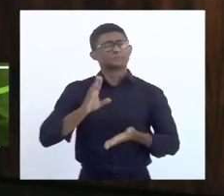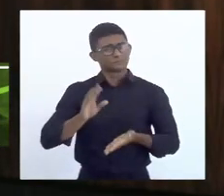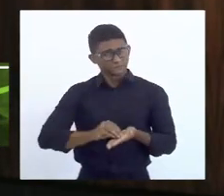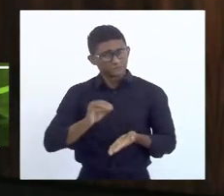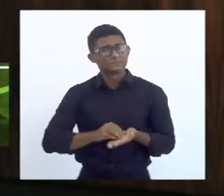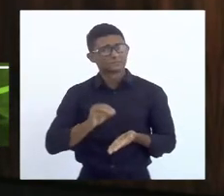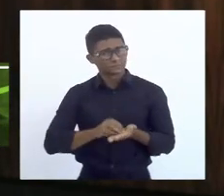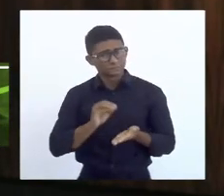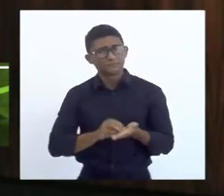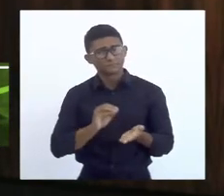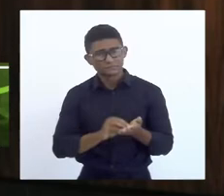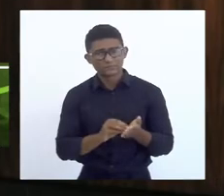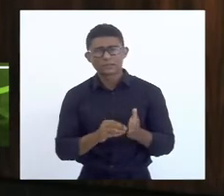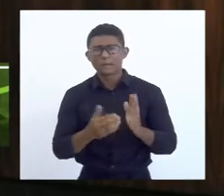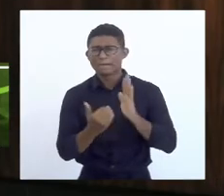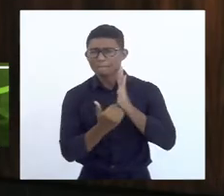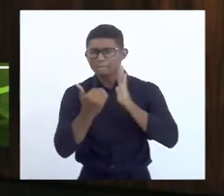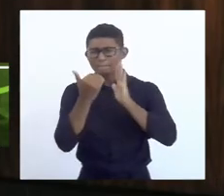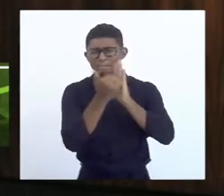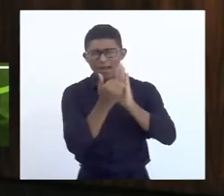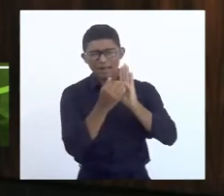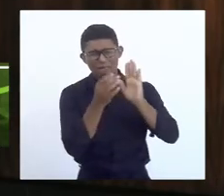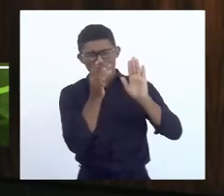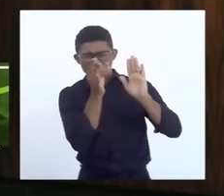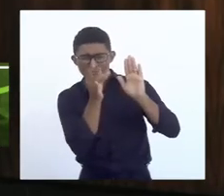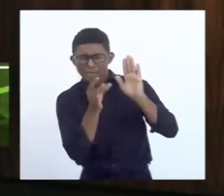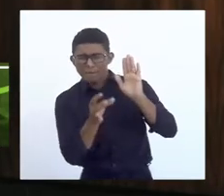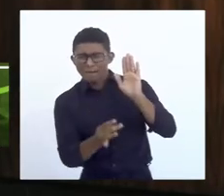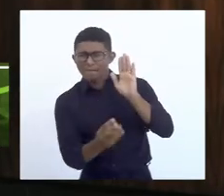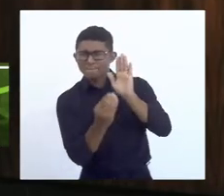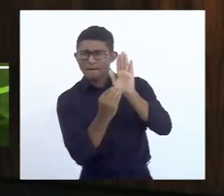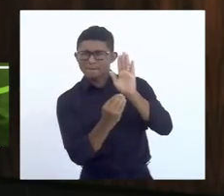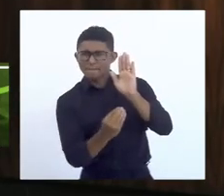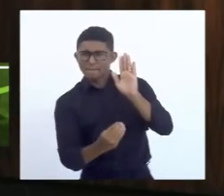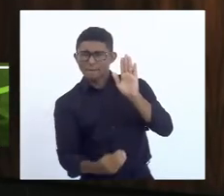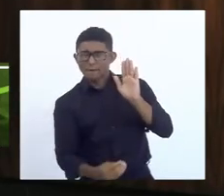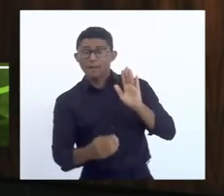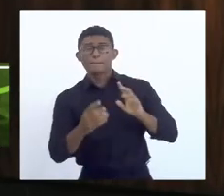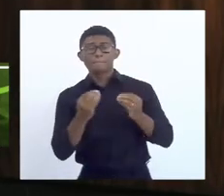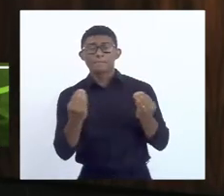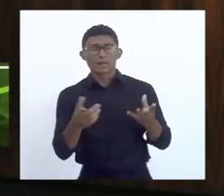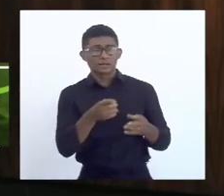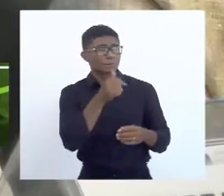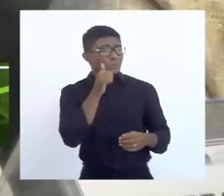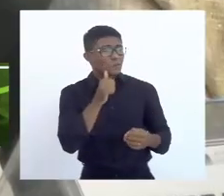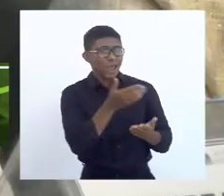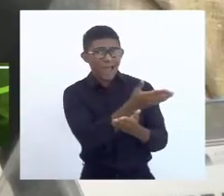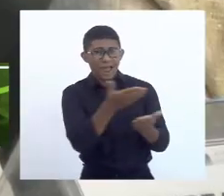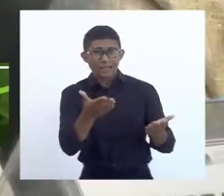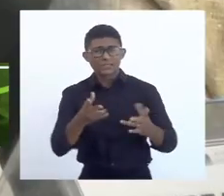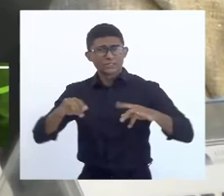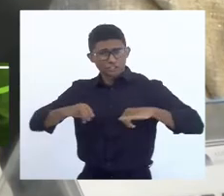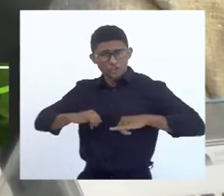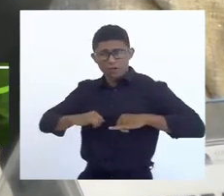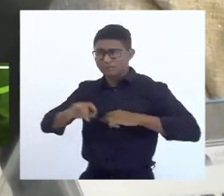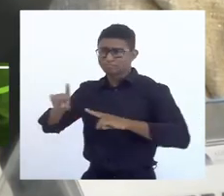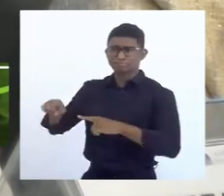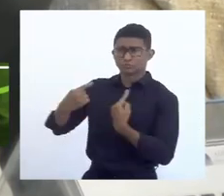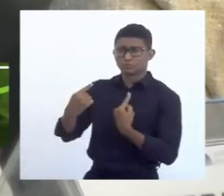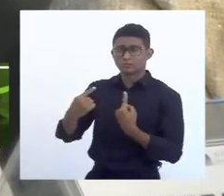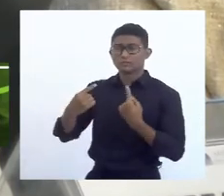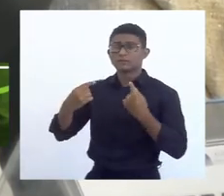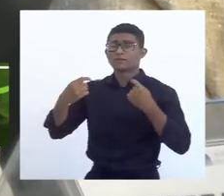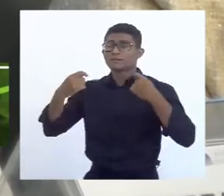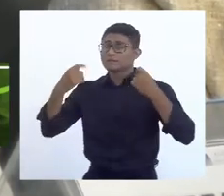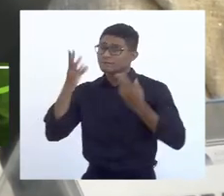fluxo necessário para o suporte às mulheres vítimas de violência política. É uma legislação, então, que a